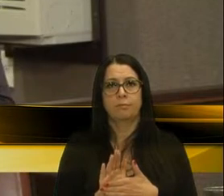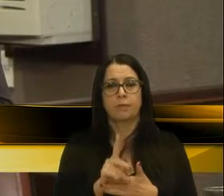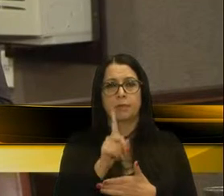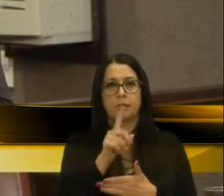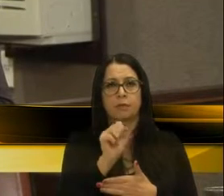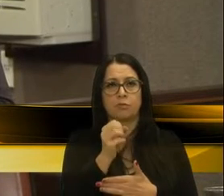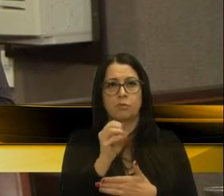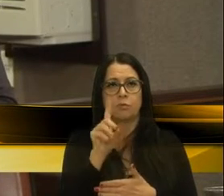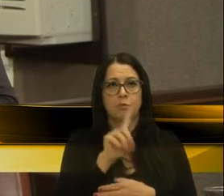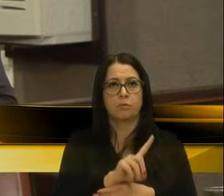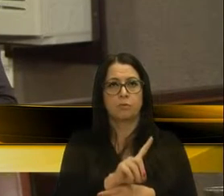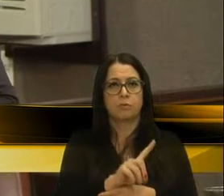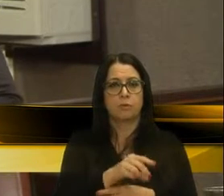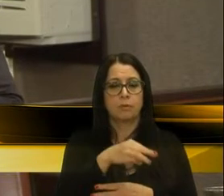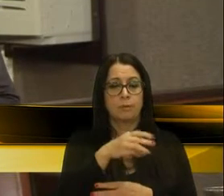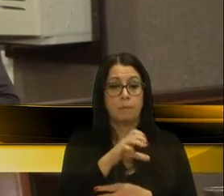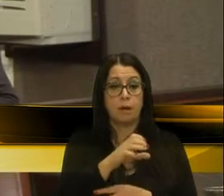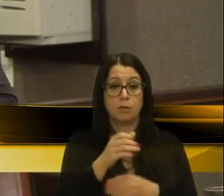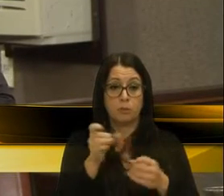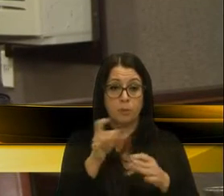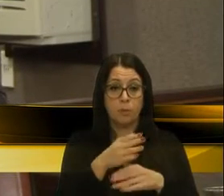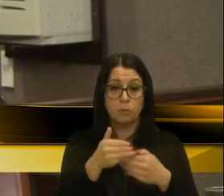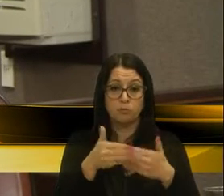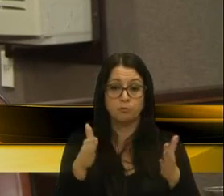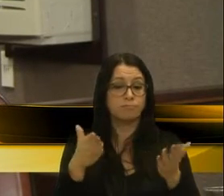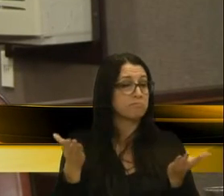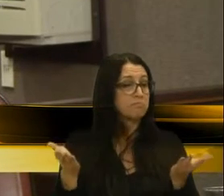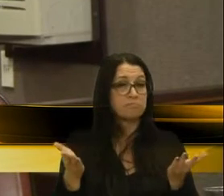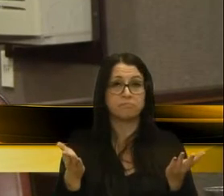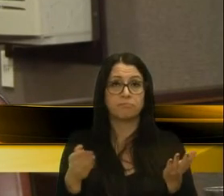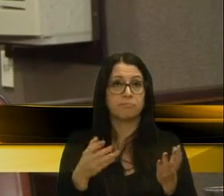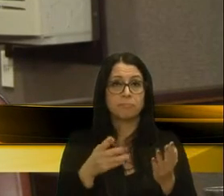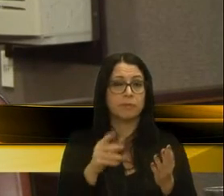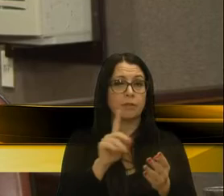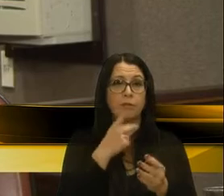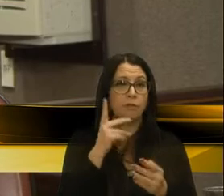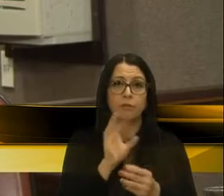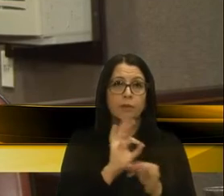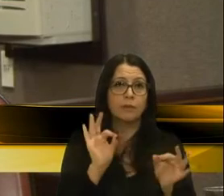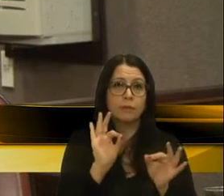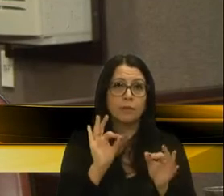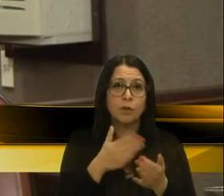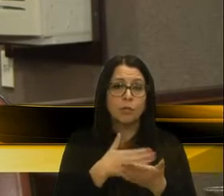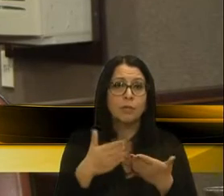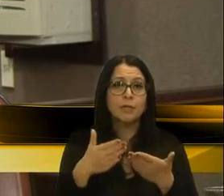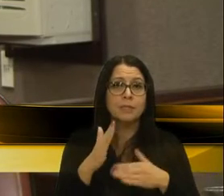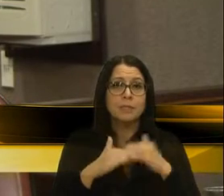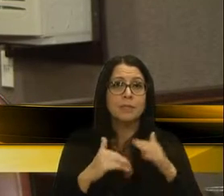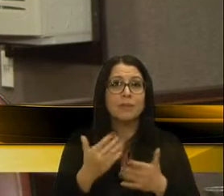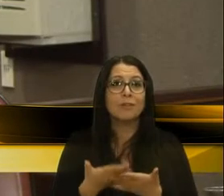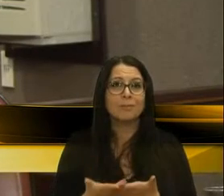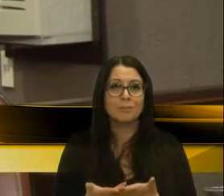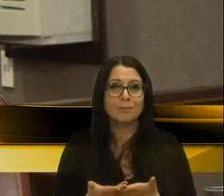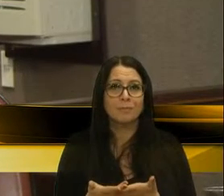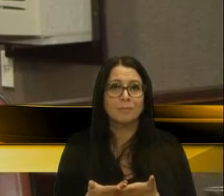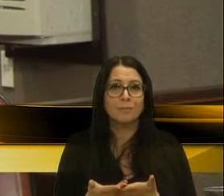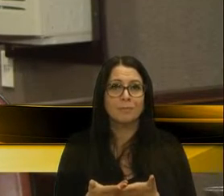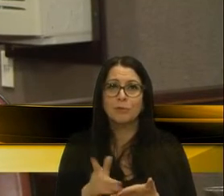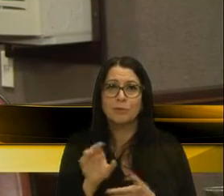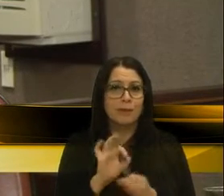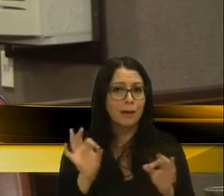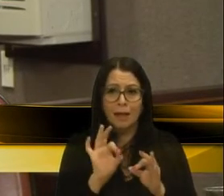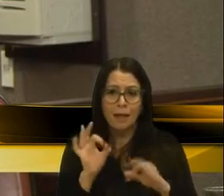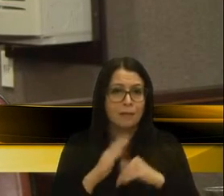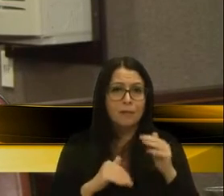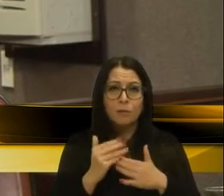180 dias, março, que era para estar prontas as obras, eu afirmo, não foi com, nem começaram aquelas obras. Não tem nada